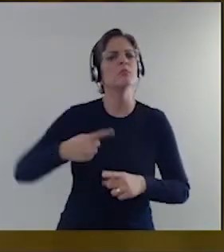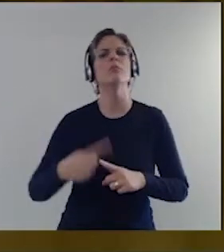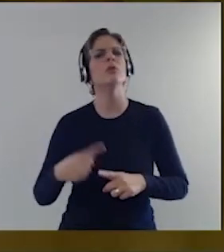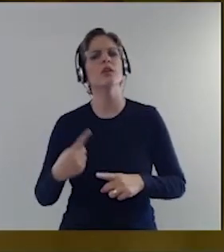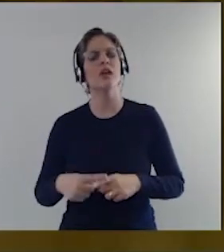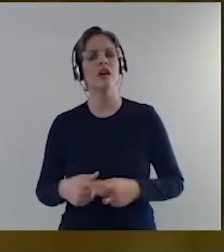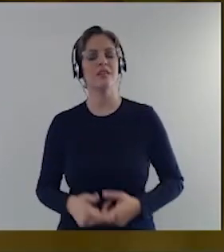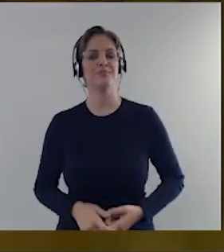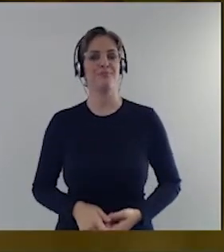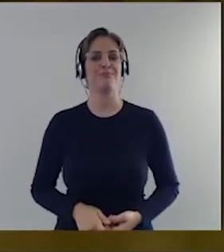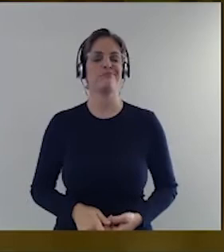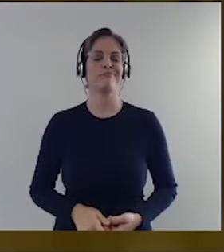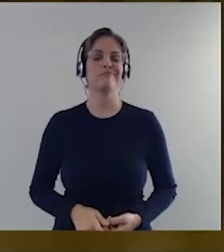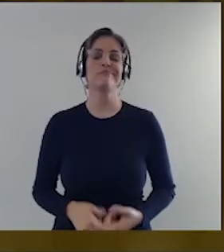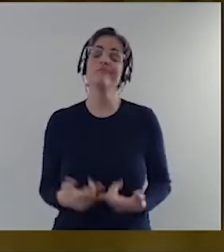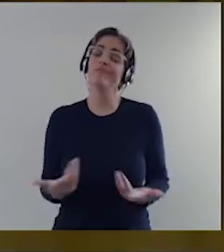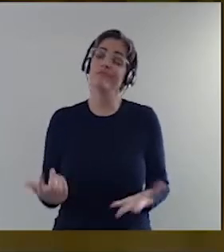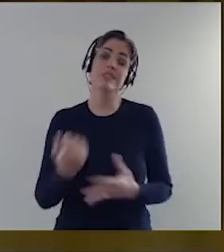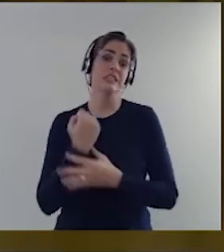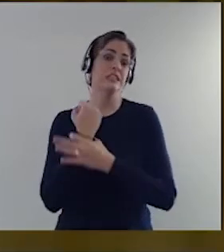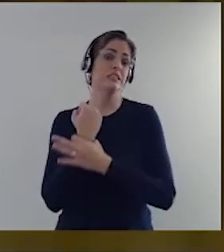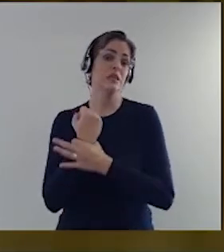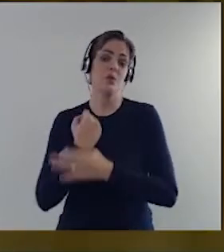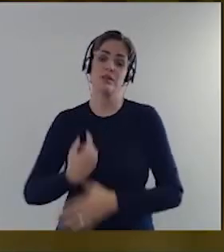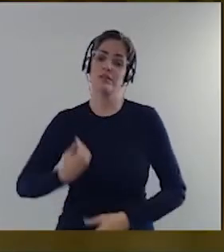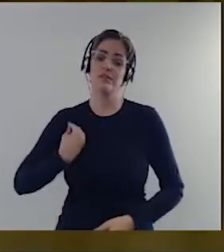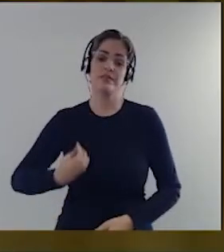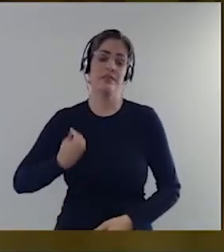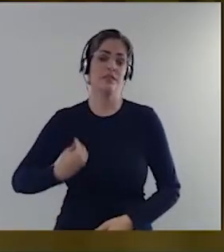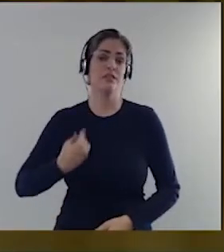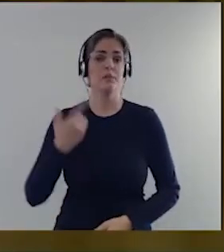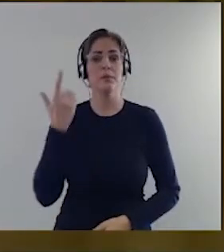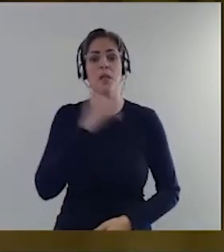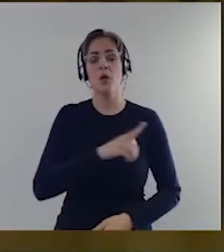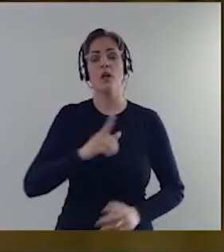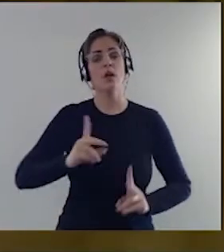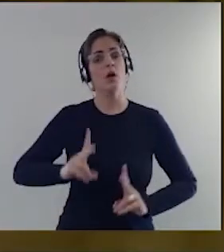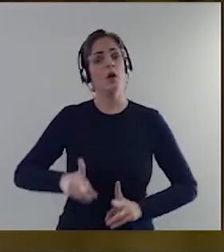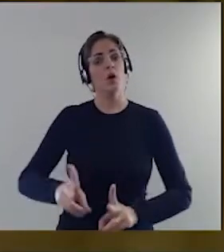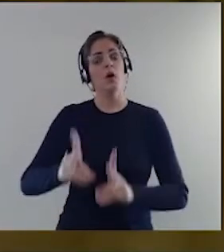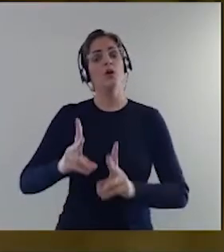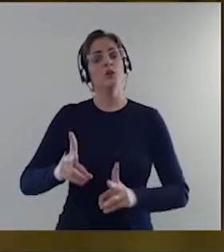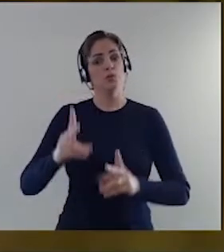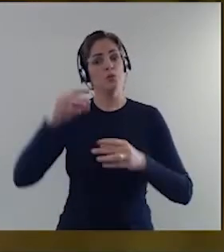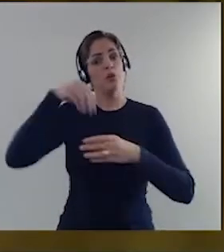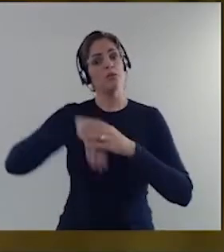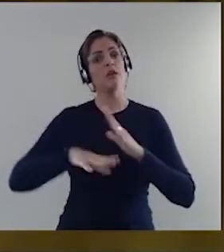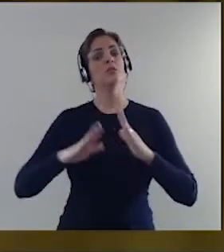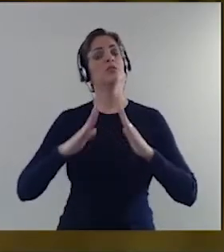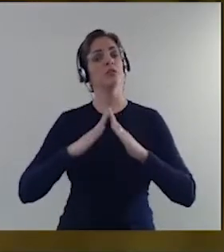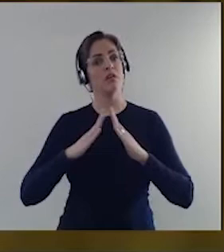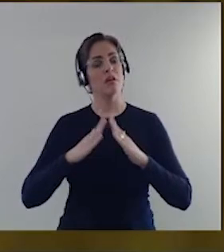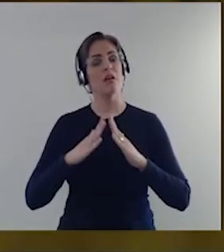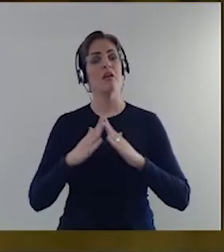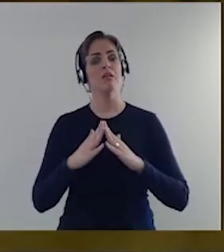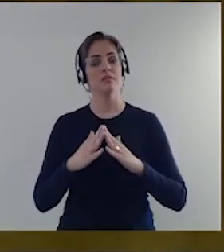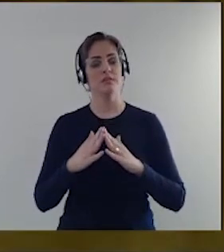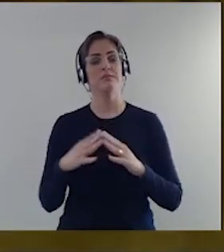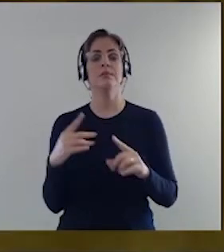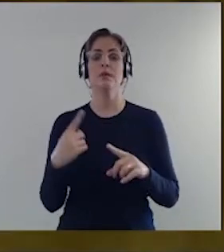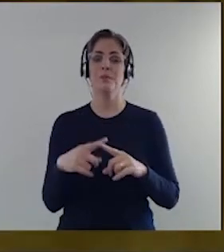isso? Para a nossa segurança, para que pudéssemos permanecer em nossas residências,